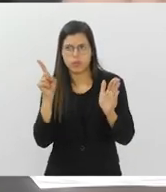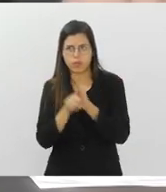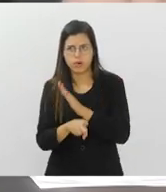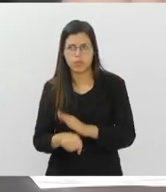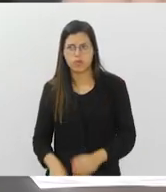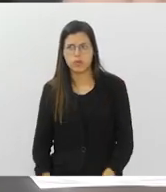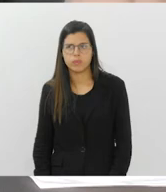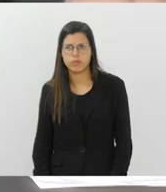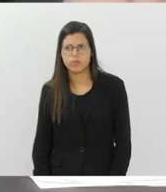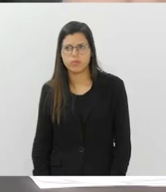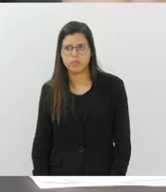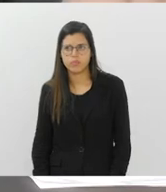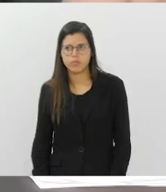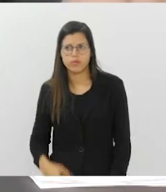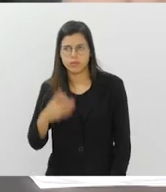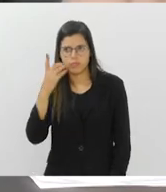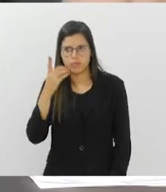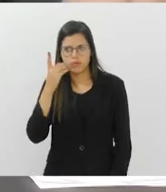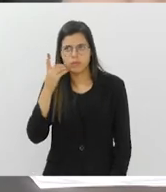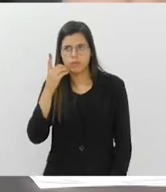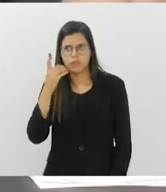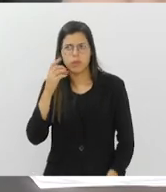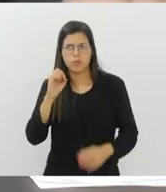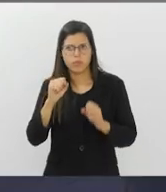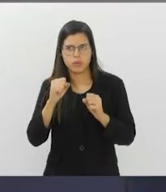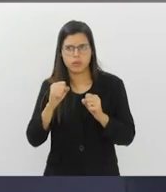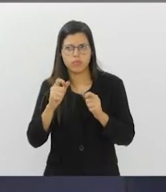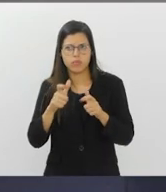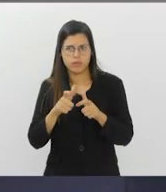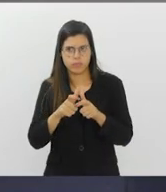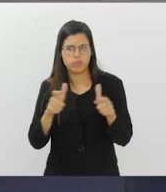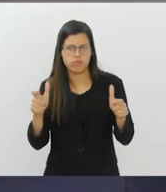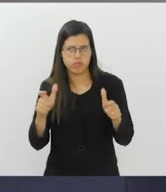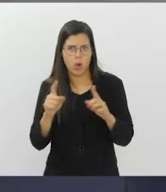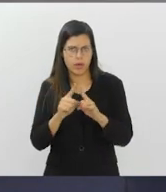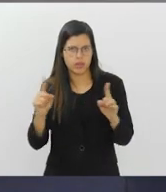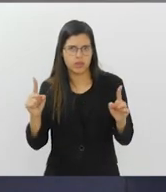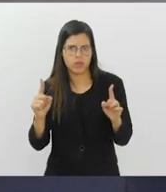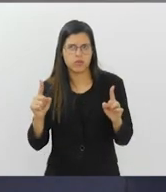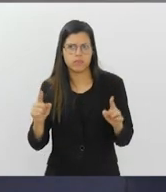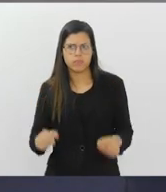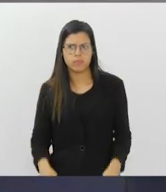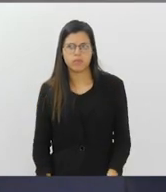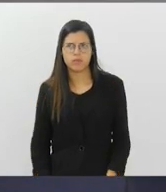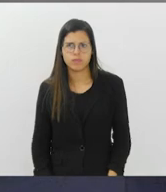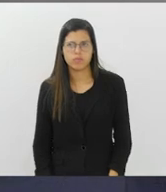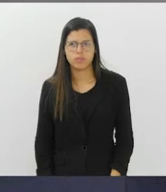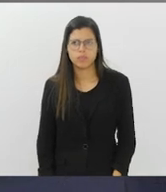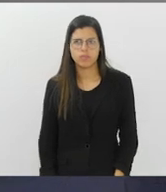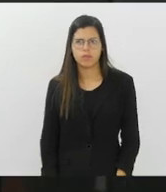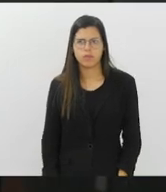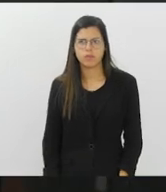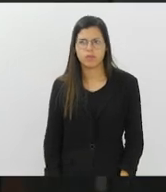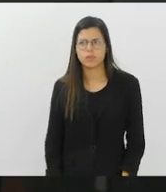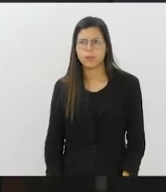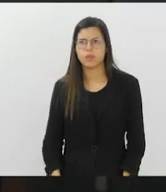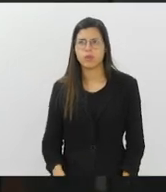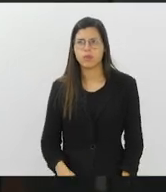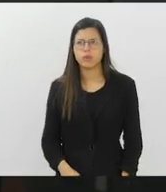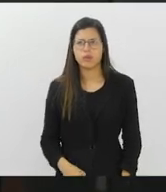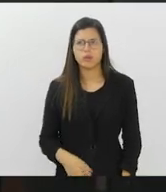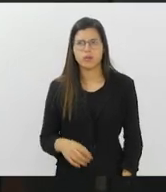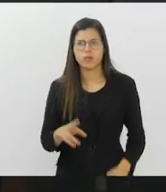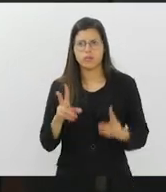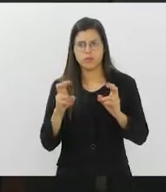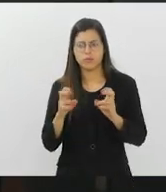Então, deputados, estão de acordo que podemos ampliar um pouco o plano? Porque é preciso deliberar. Então, pouco mais de 2 minutos. Primeiro, por favor. Essa questão que foi